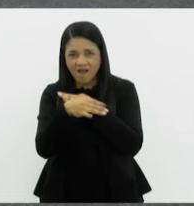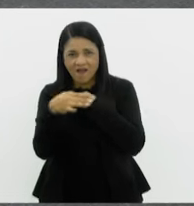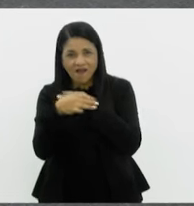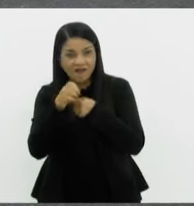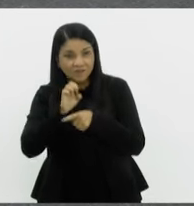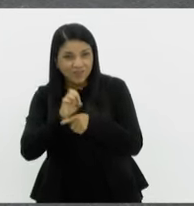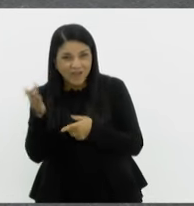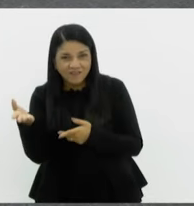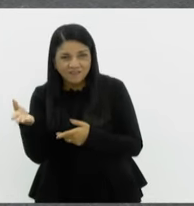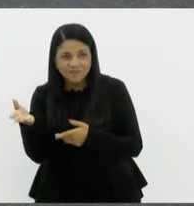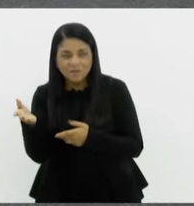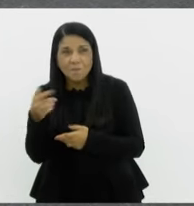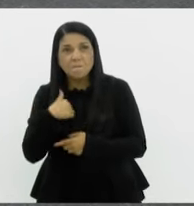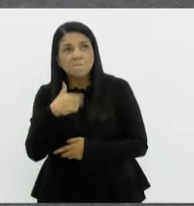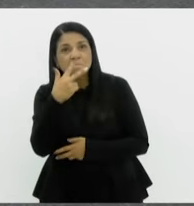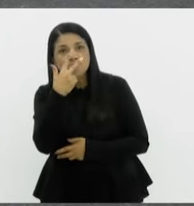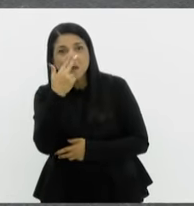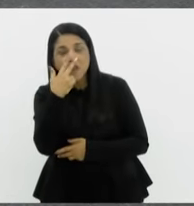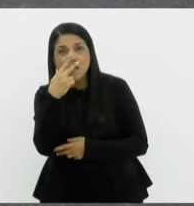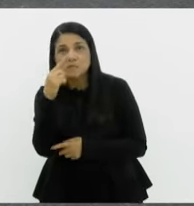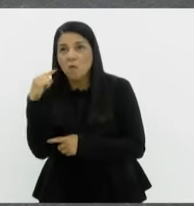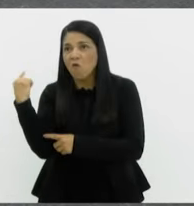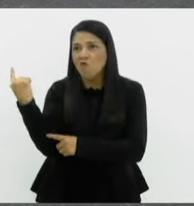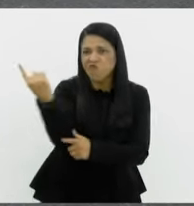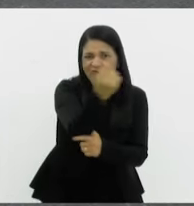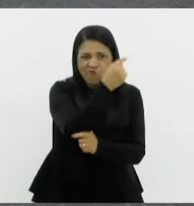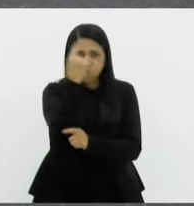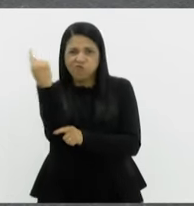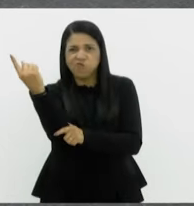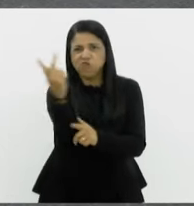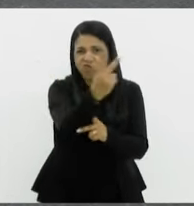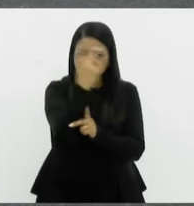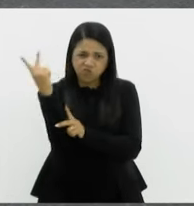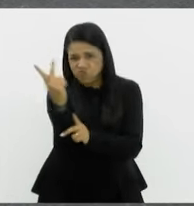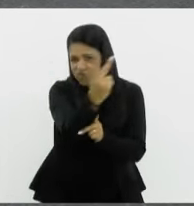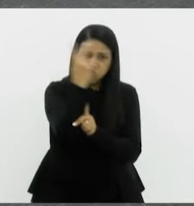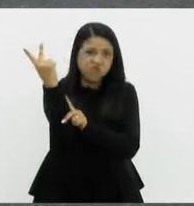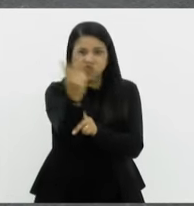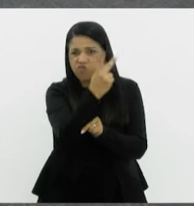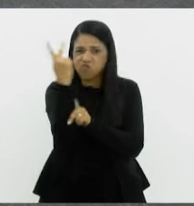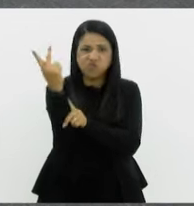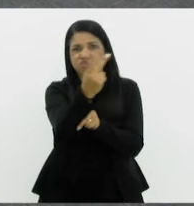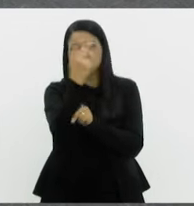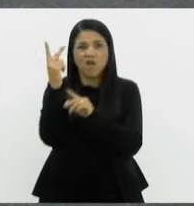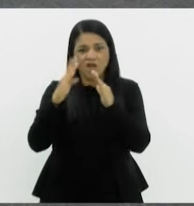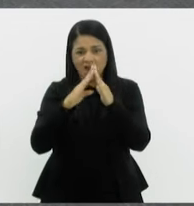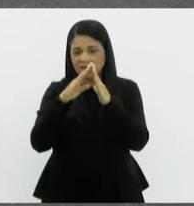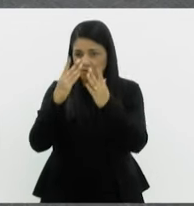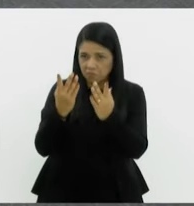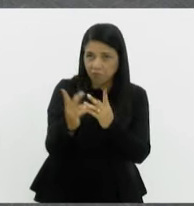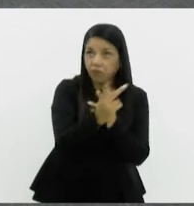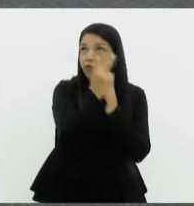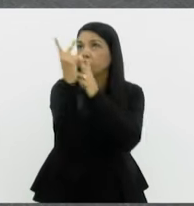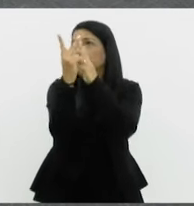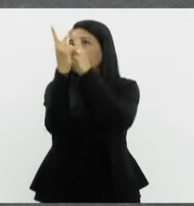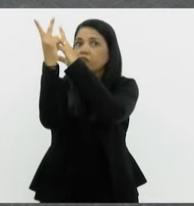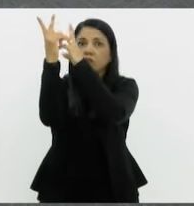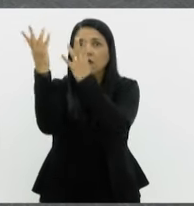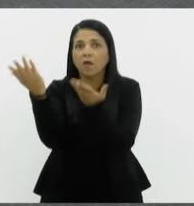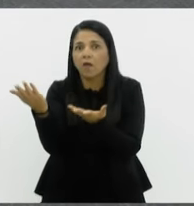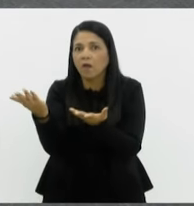parece que passou o quê? Um furacão ali, derrubando as casas, como um sopro. E você